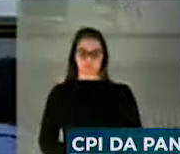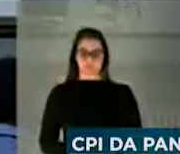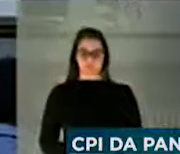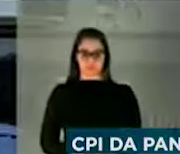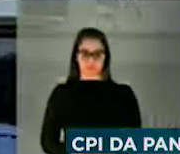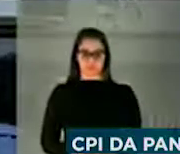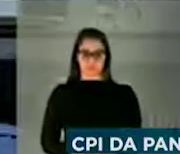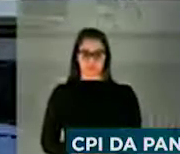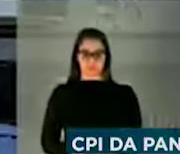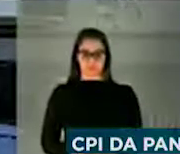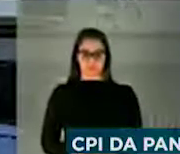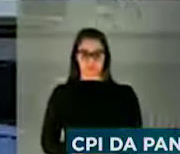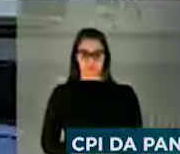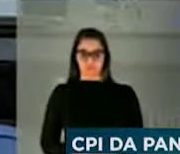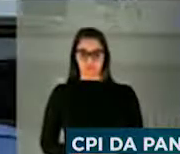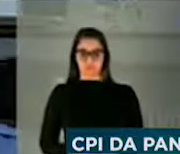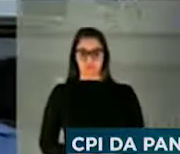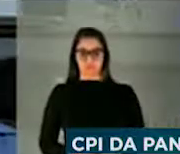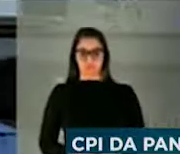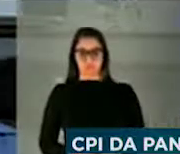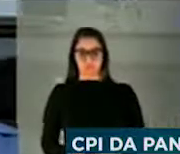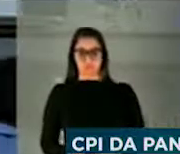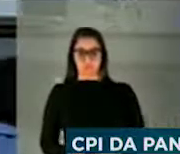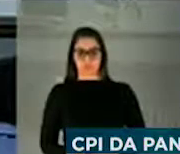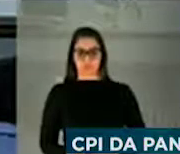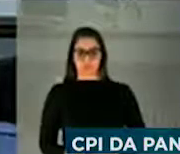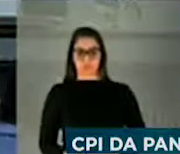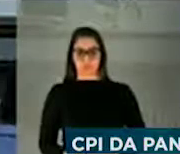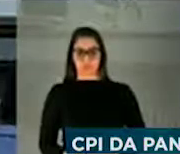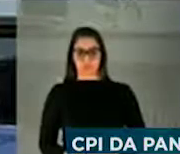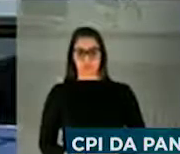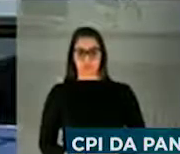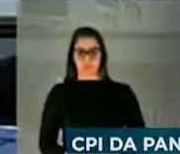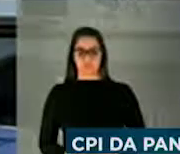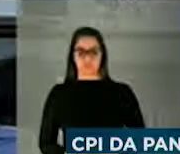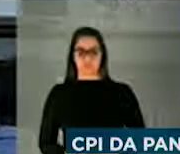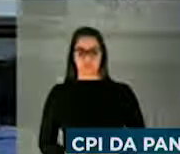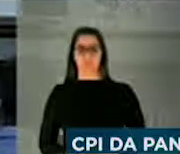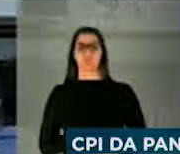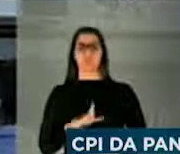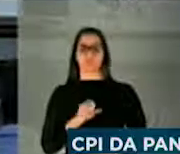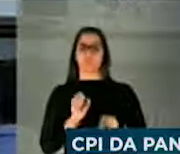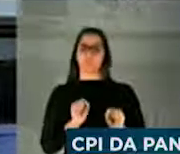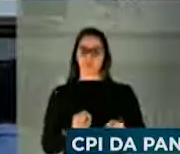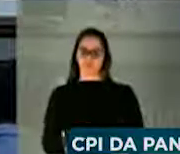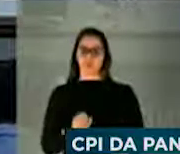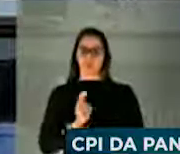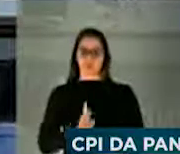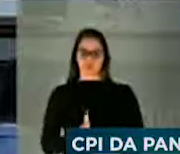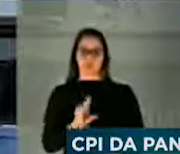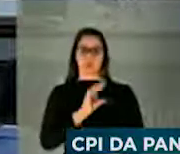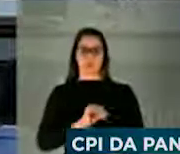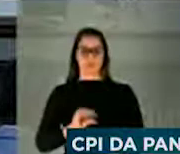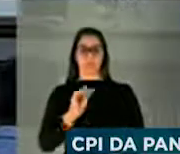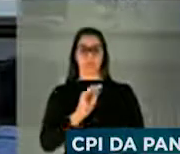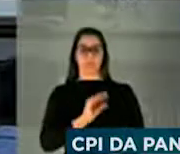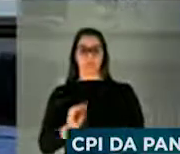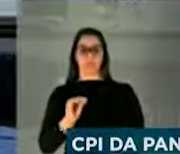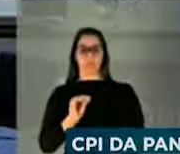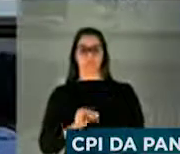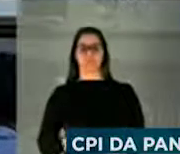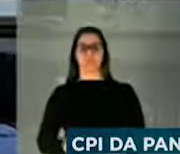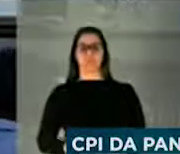tropeiro processo assim para mim a palavra E no momento ele ele não segurada está não Só agradece a vossa tá não são